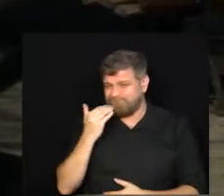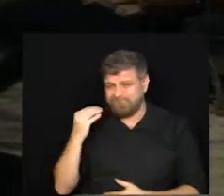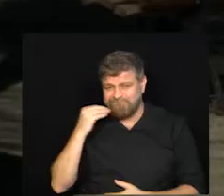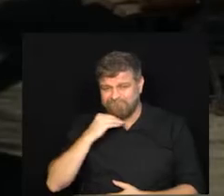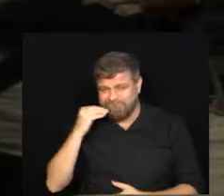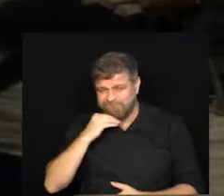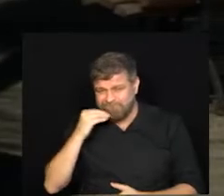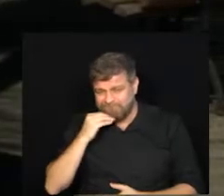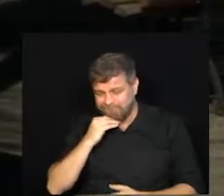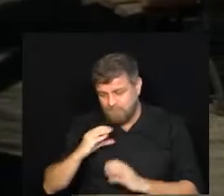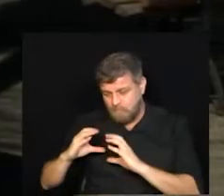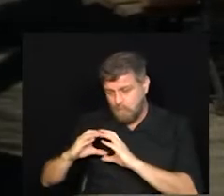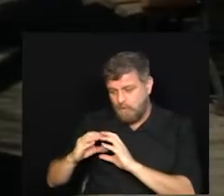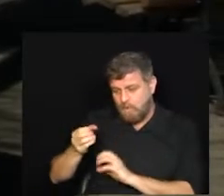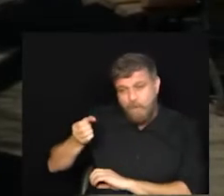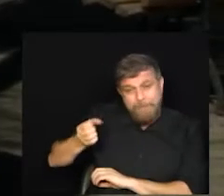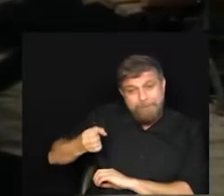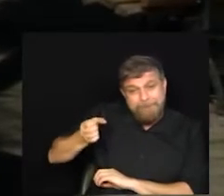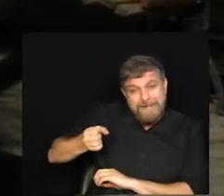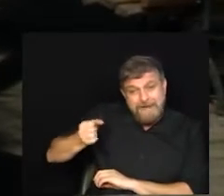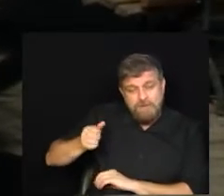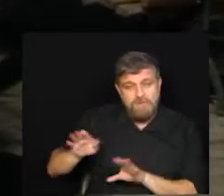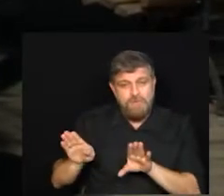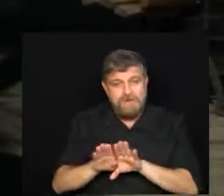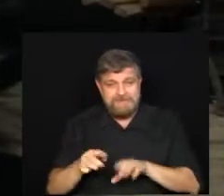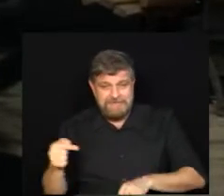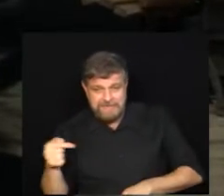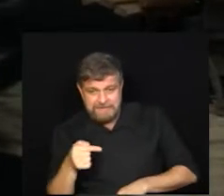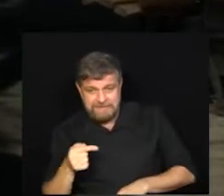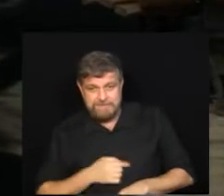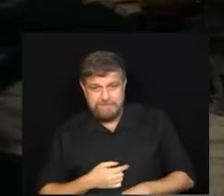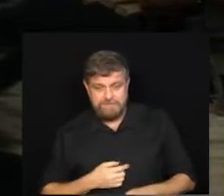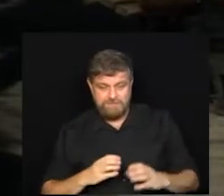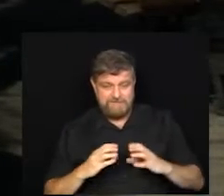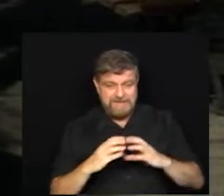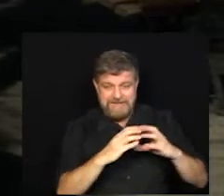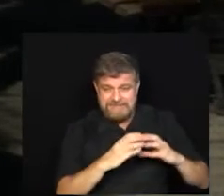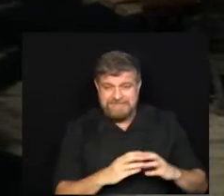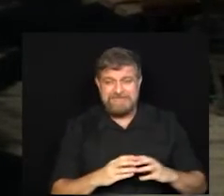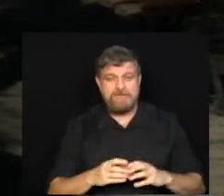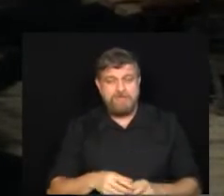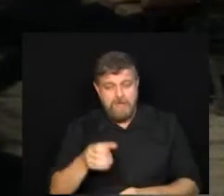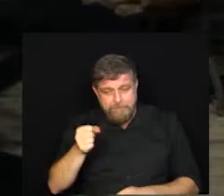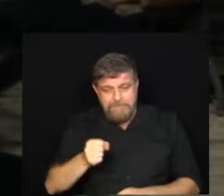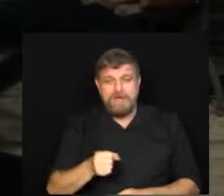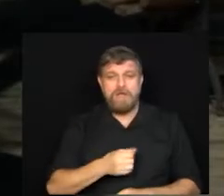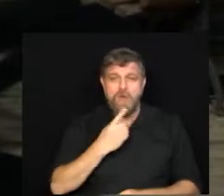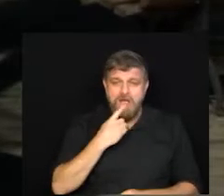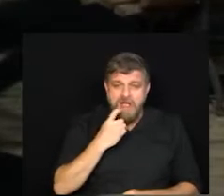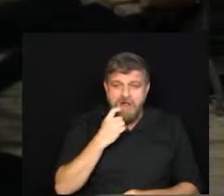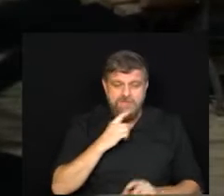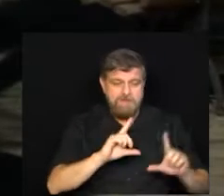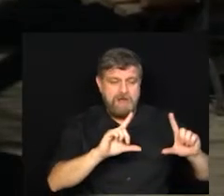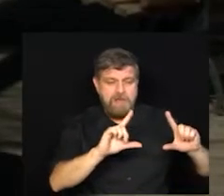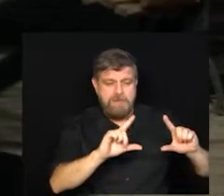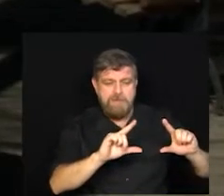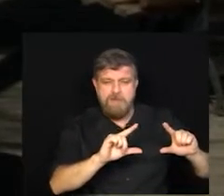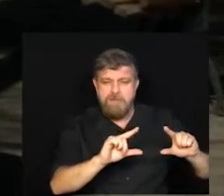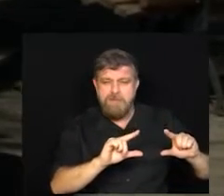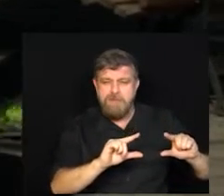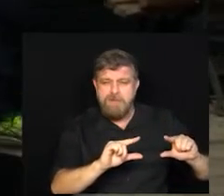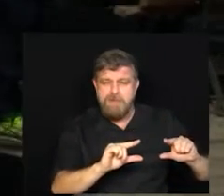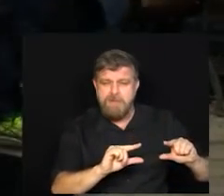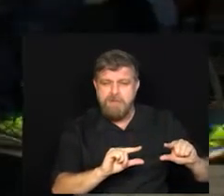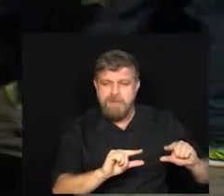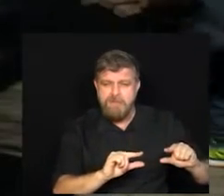linhagem dos glóbulos brancos, e você passa a ter uma queda nas células normais, tanto os glóbulos brancos, os glóbulos vermelhos e as plaquetas.